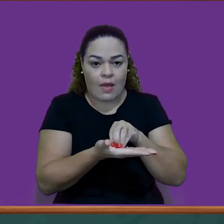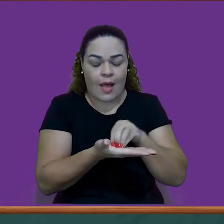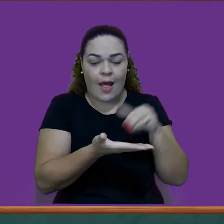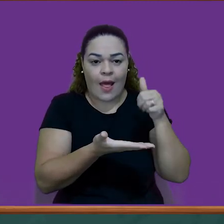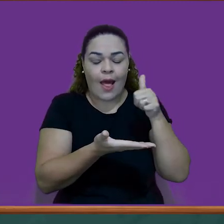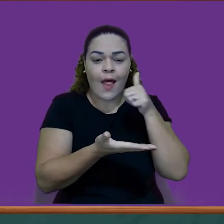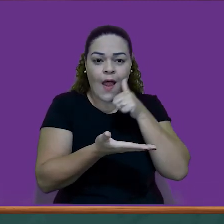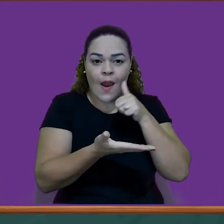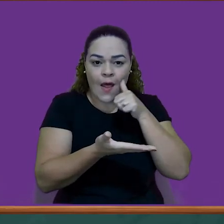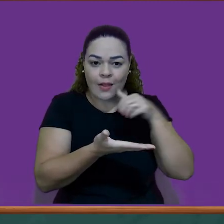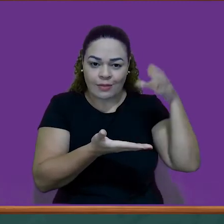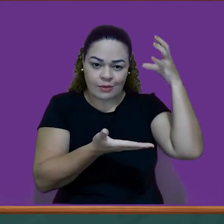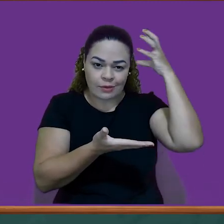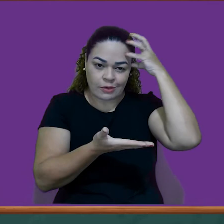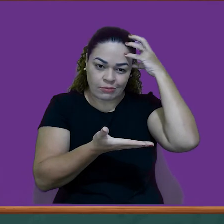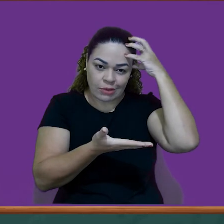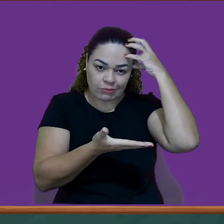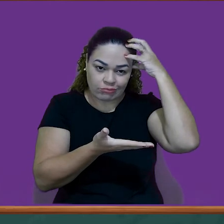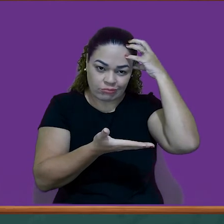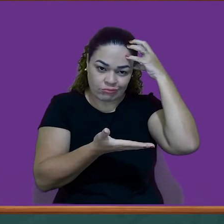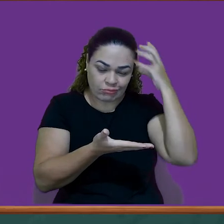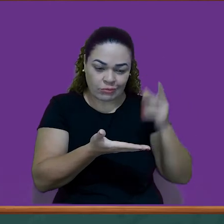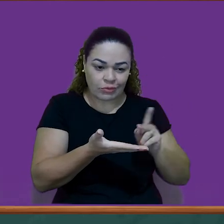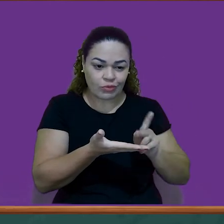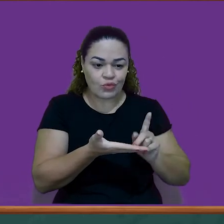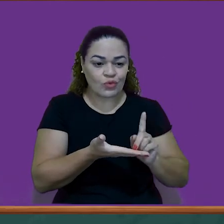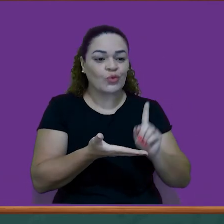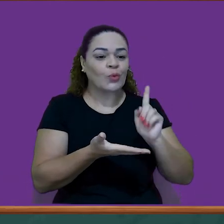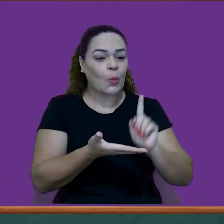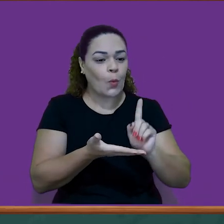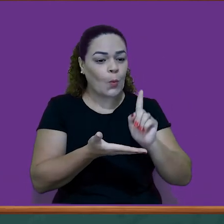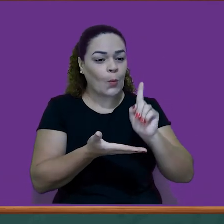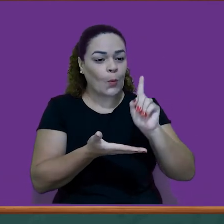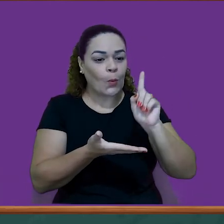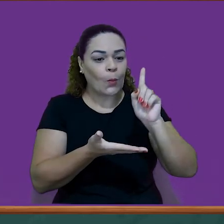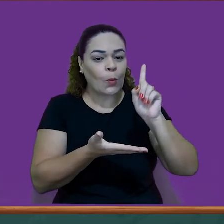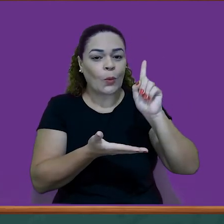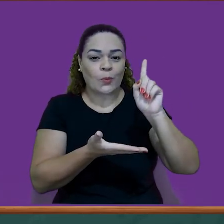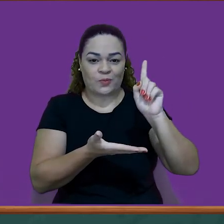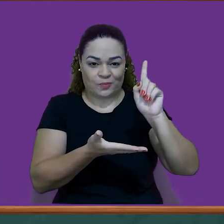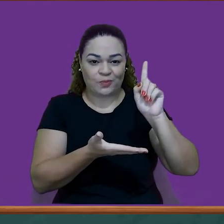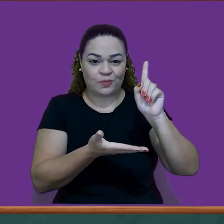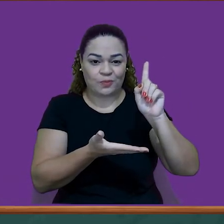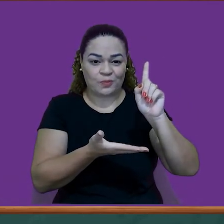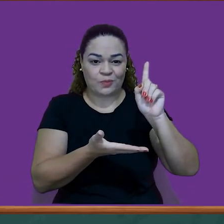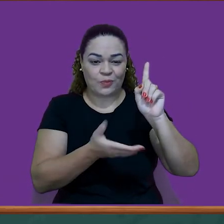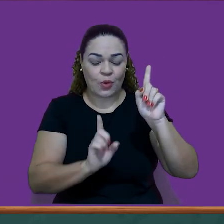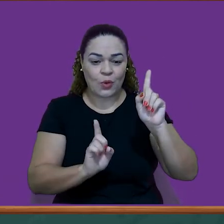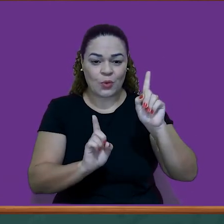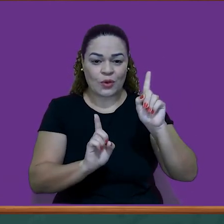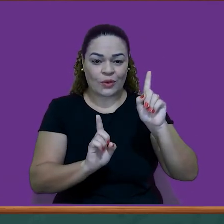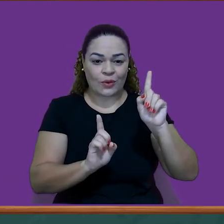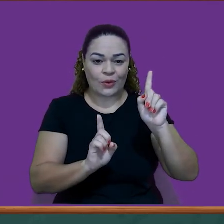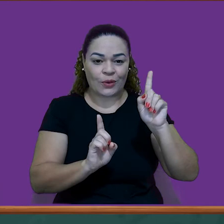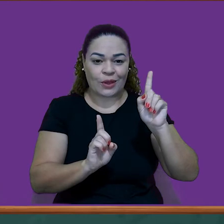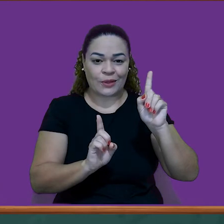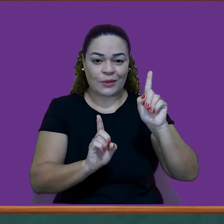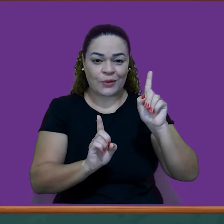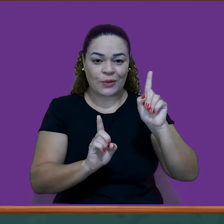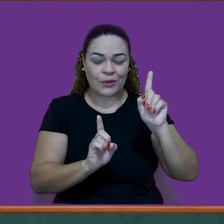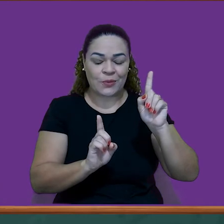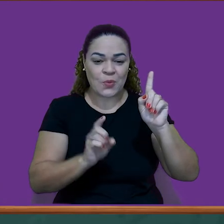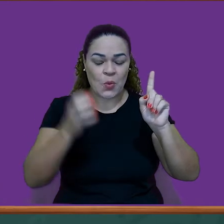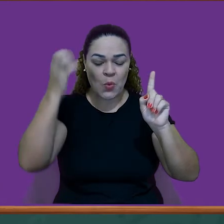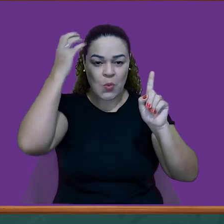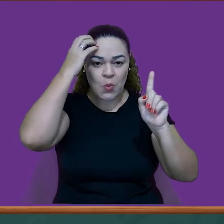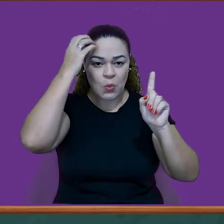ficar na coluna D também, assim como a dama branca. E o rei vai ficar do lado dela, na coluna central